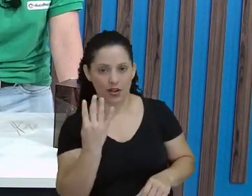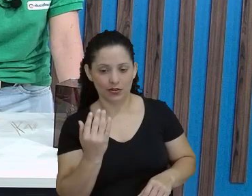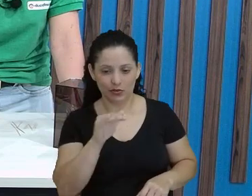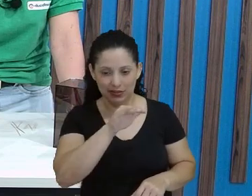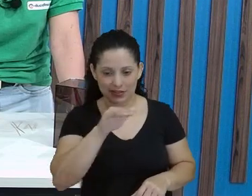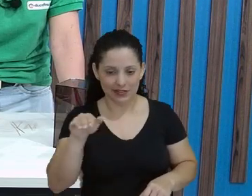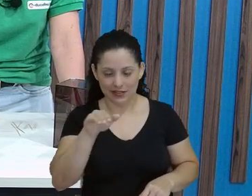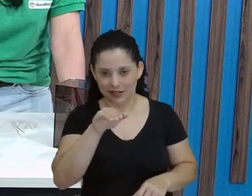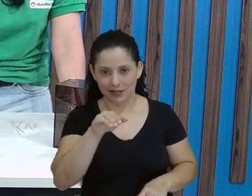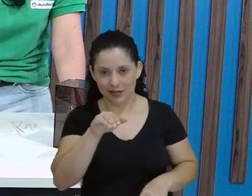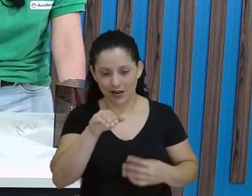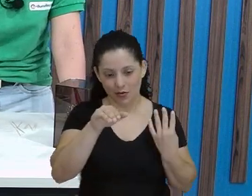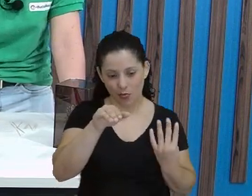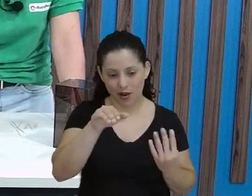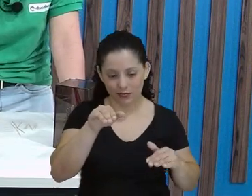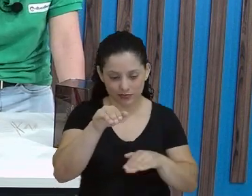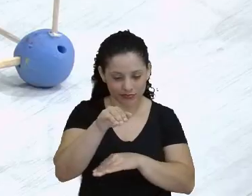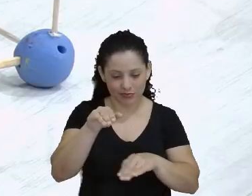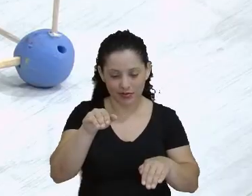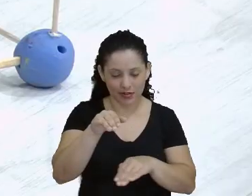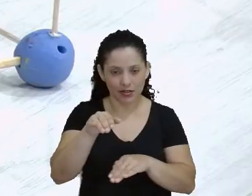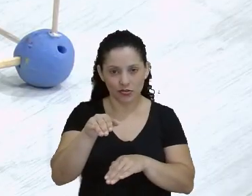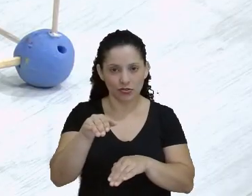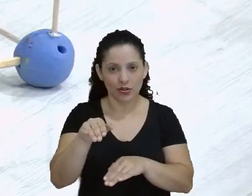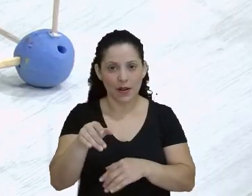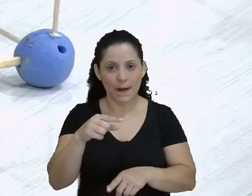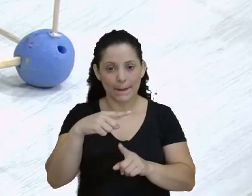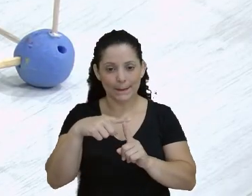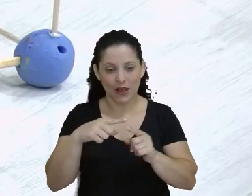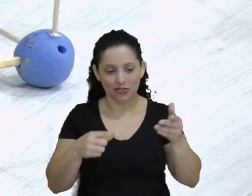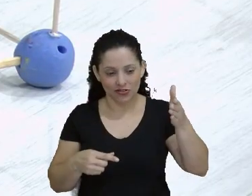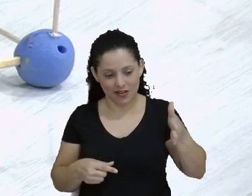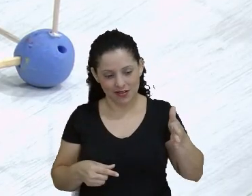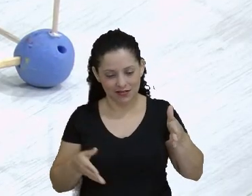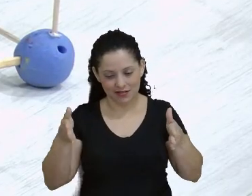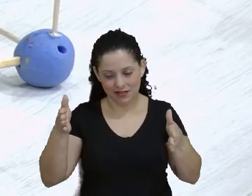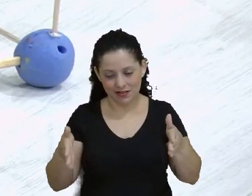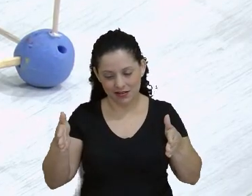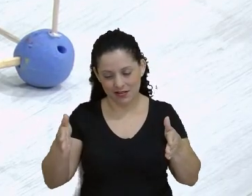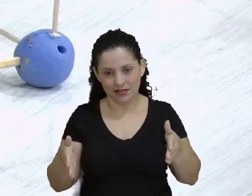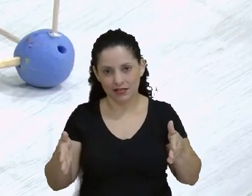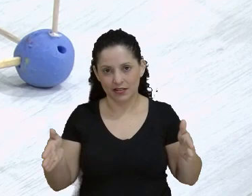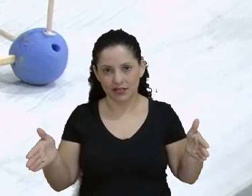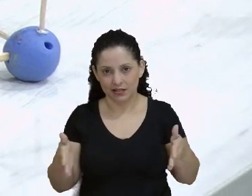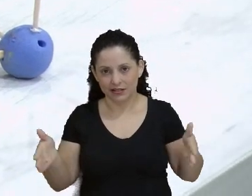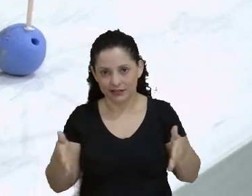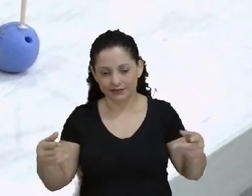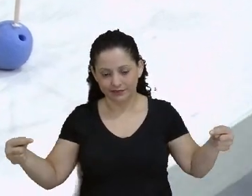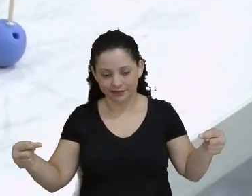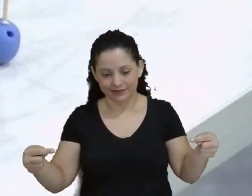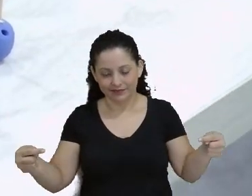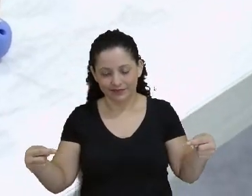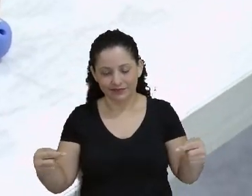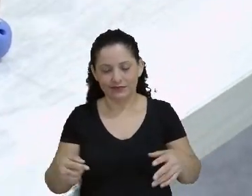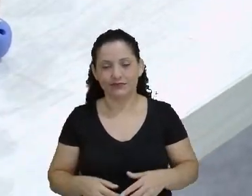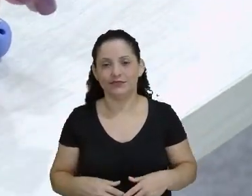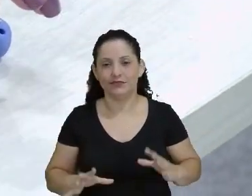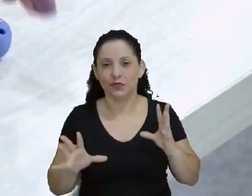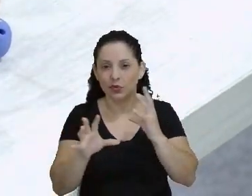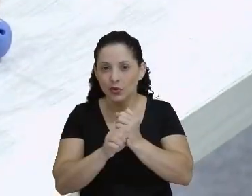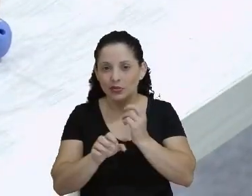dá 8, mais essas duas aqui do lado, ó, 8, 9, 10,